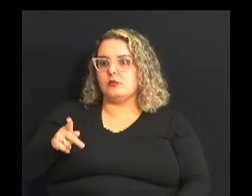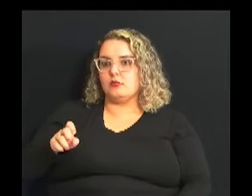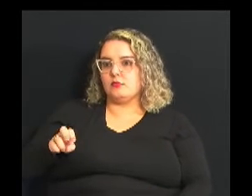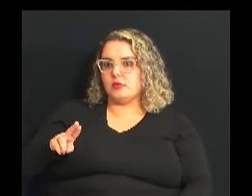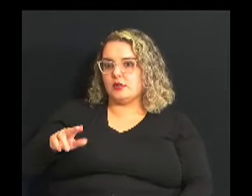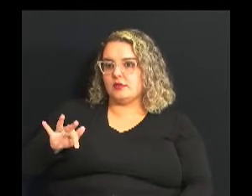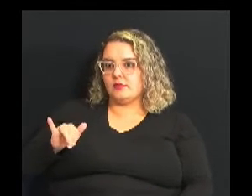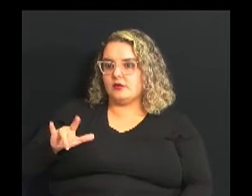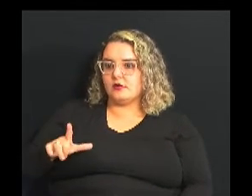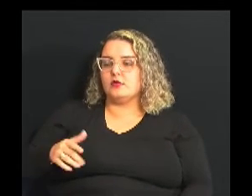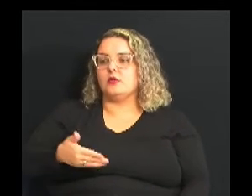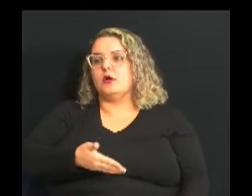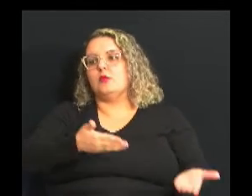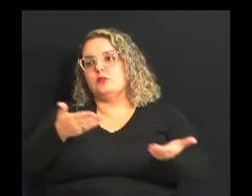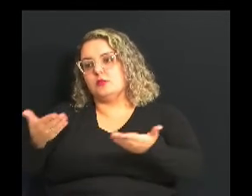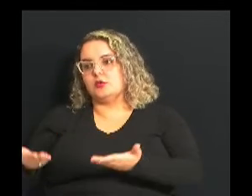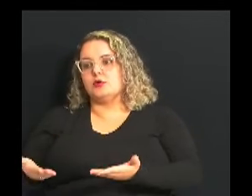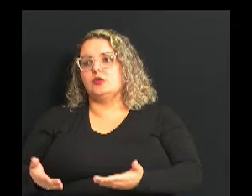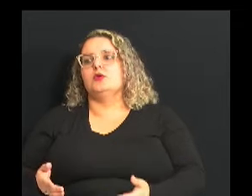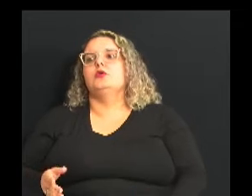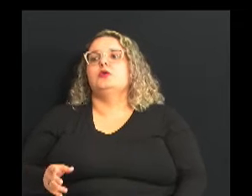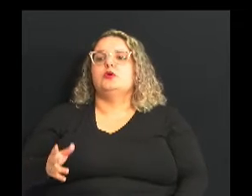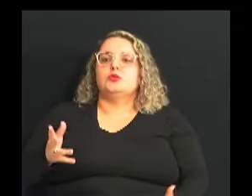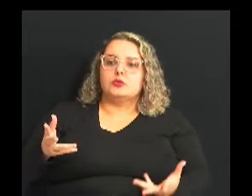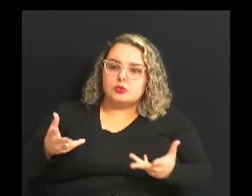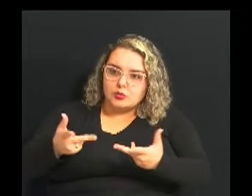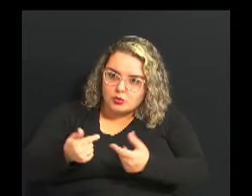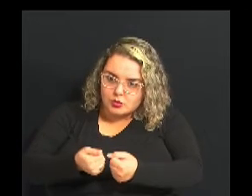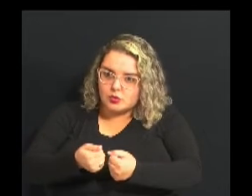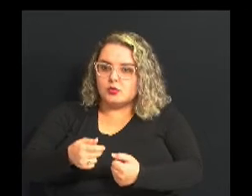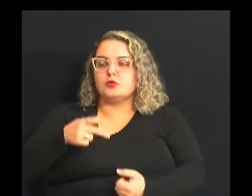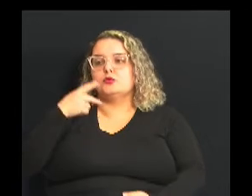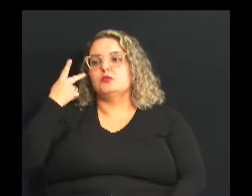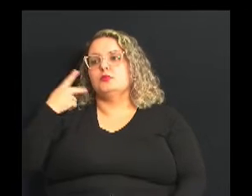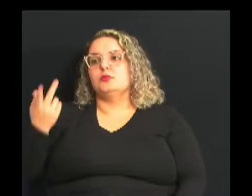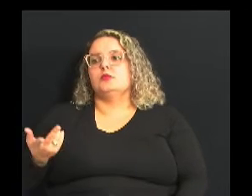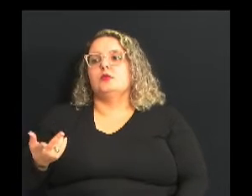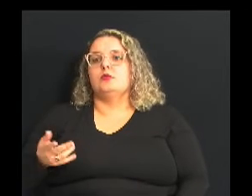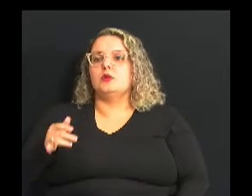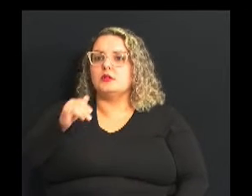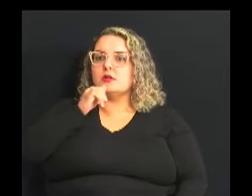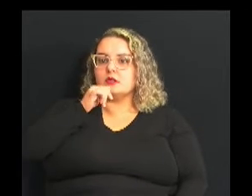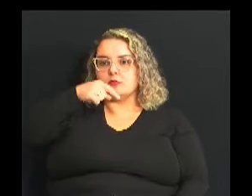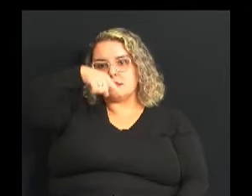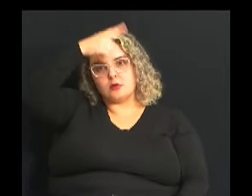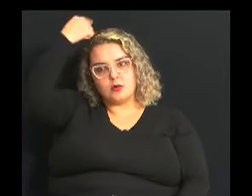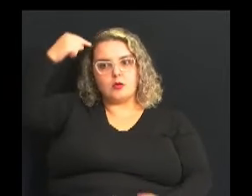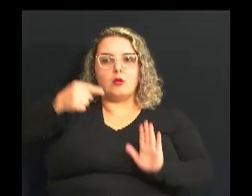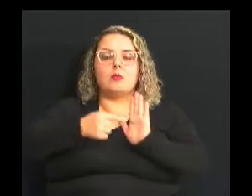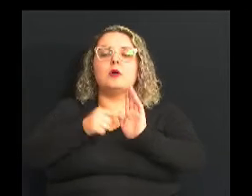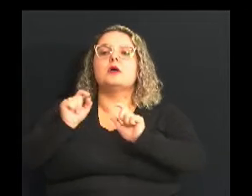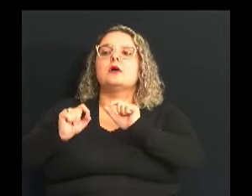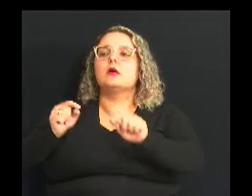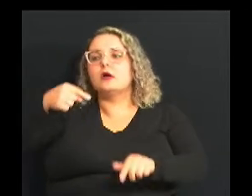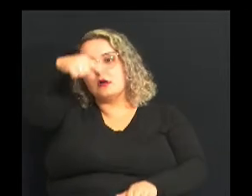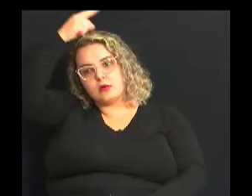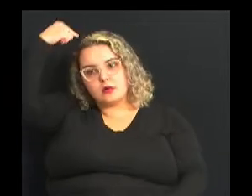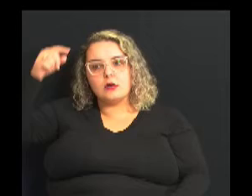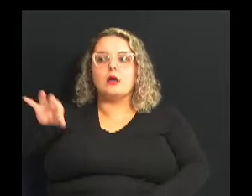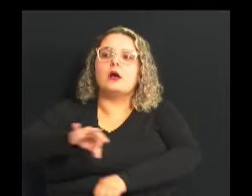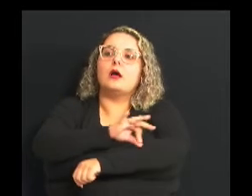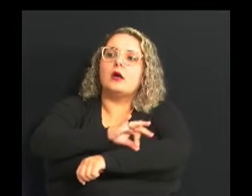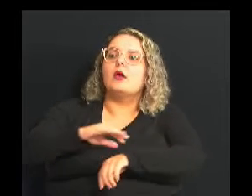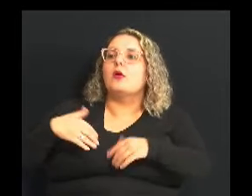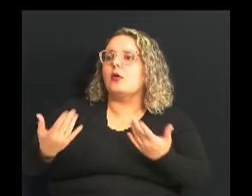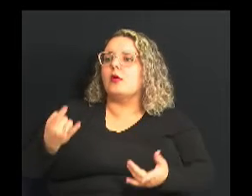nós apresentamos todos os vereadores. Você pega um perfil com o vereador Paulo Gaspar, mostra quem é o vereador Paulo Gaspar, que é arquiteto, quais são os